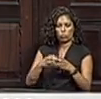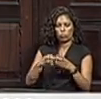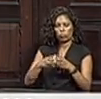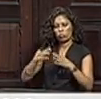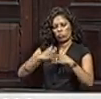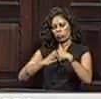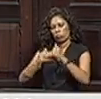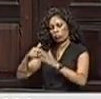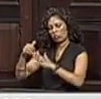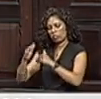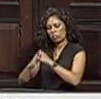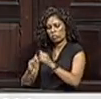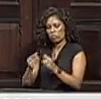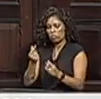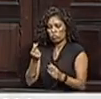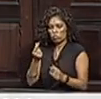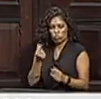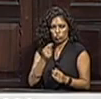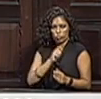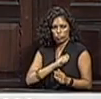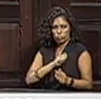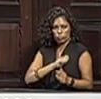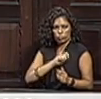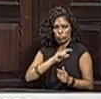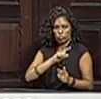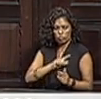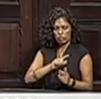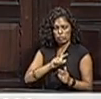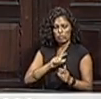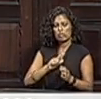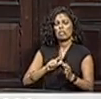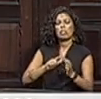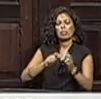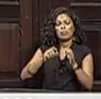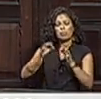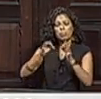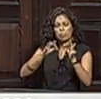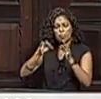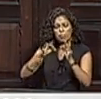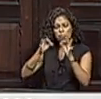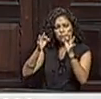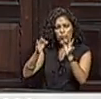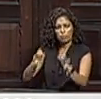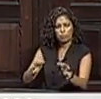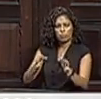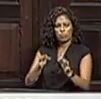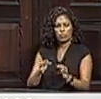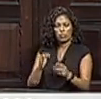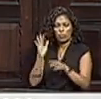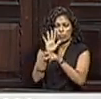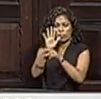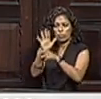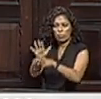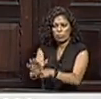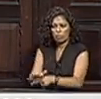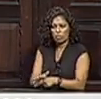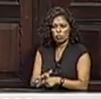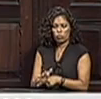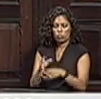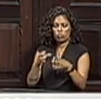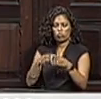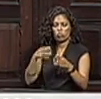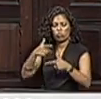2.400. Então, aqui é uma emenda tênue, frágil, mas simplesmente para dar um passo na direção